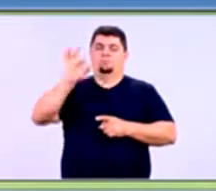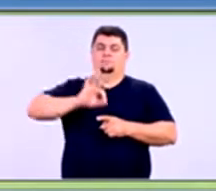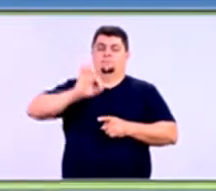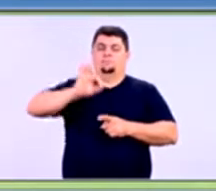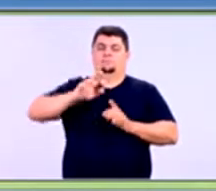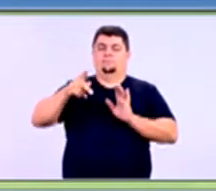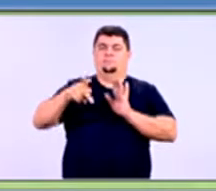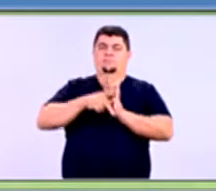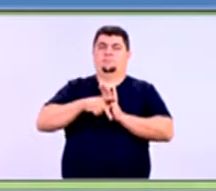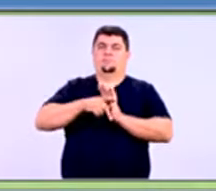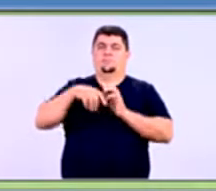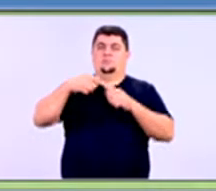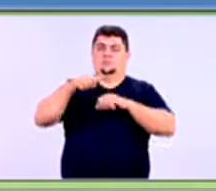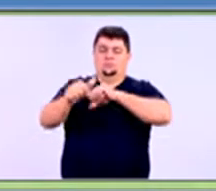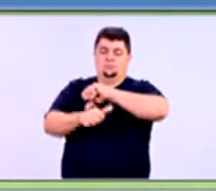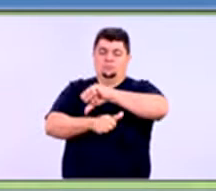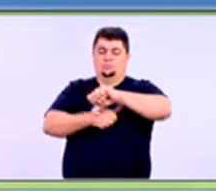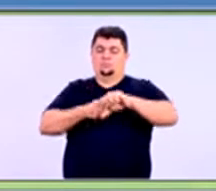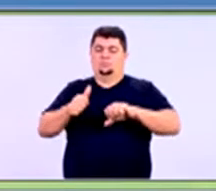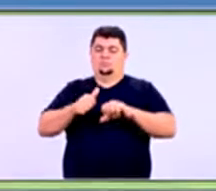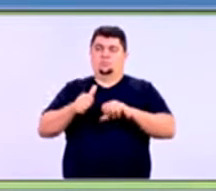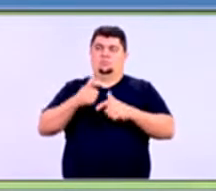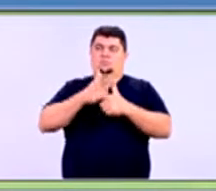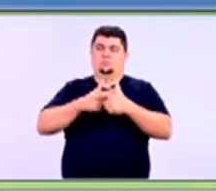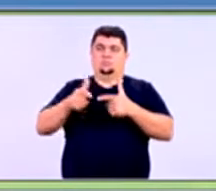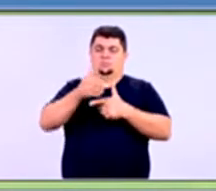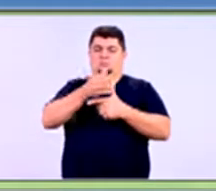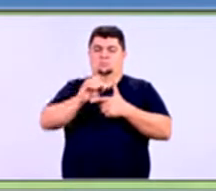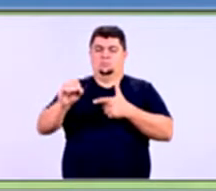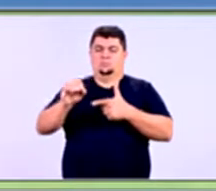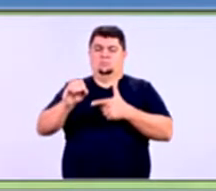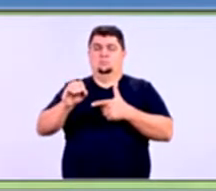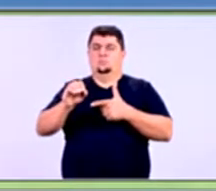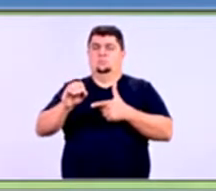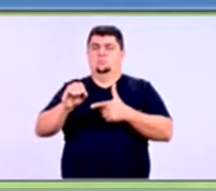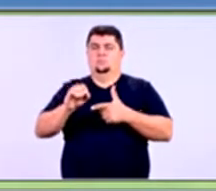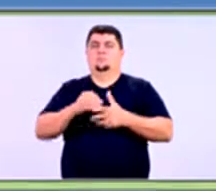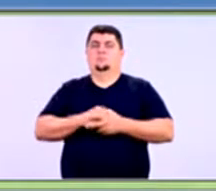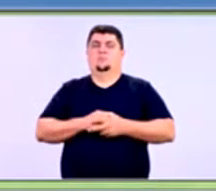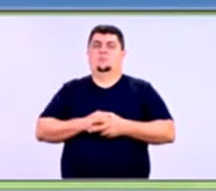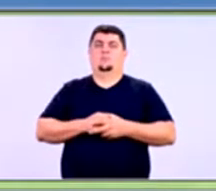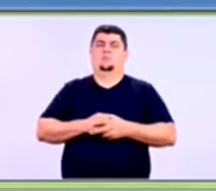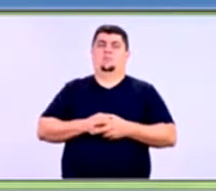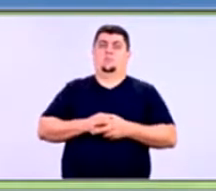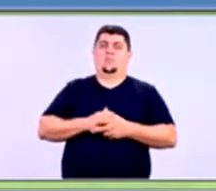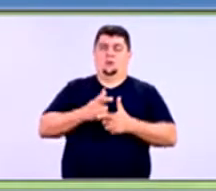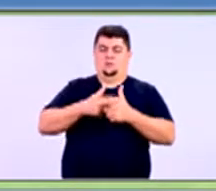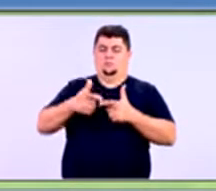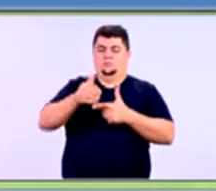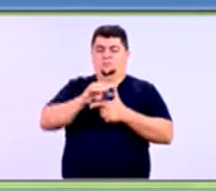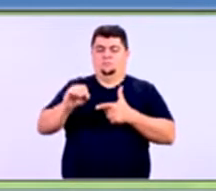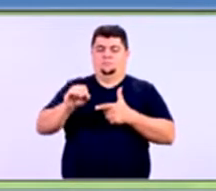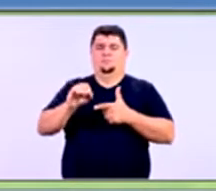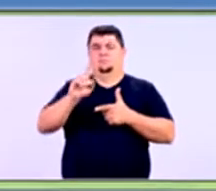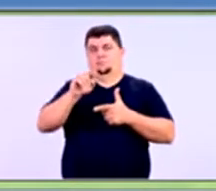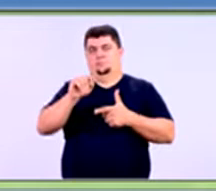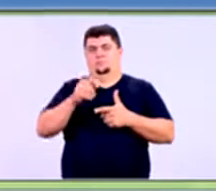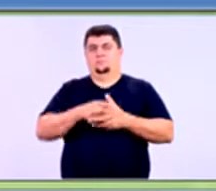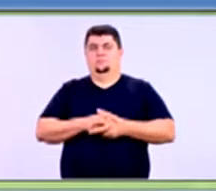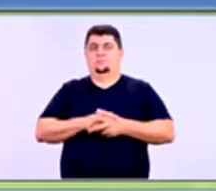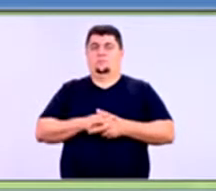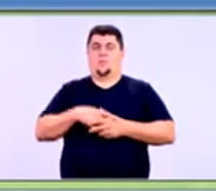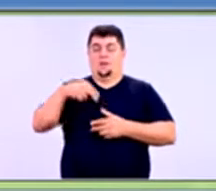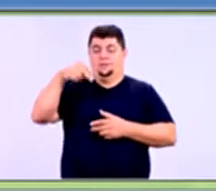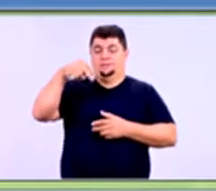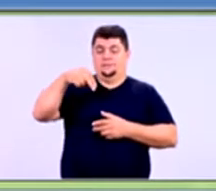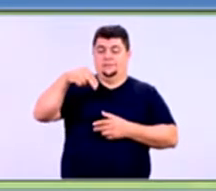percentual, eu obrigatoriamente preciso eliminar os símbolos de porcentagem, fazendo uma divisão por 100. E o N,